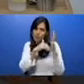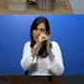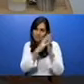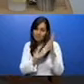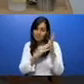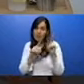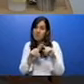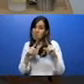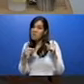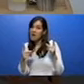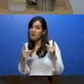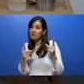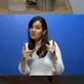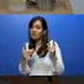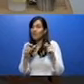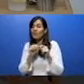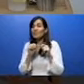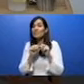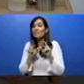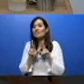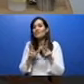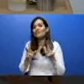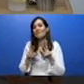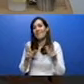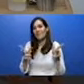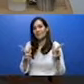essa atividade? Sim, nós